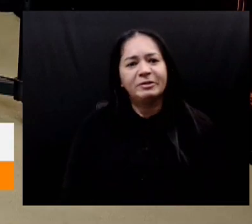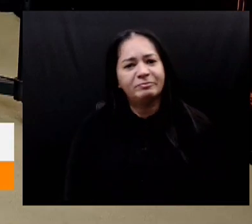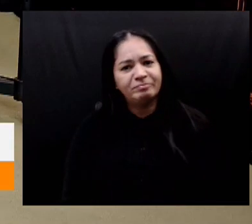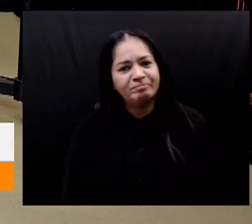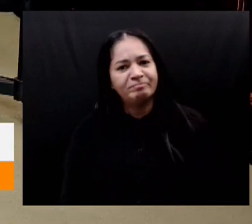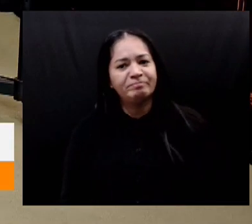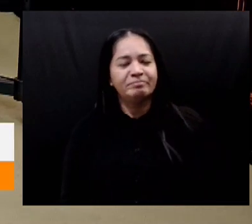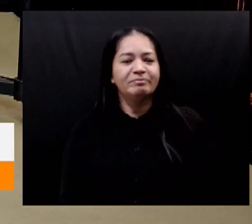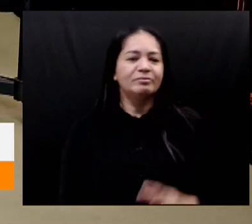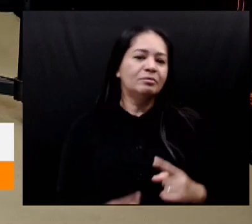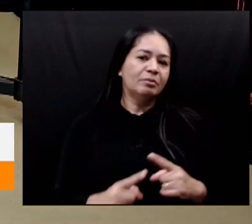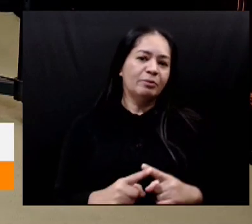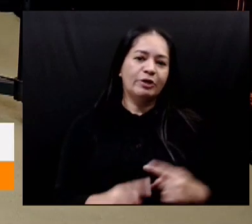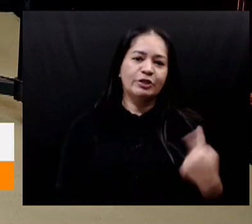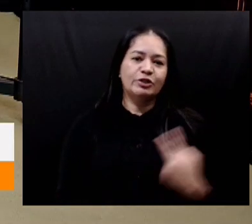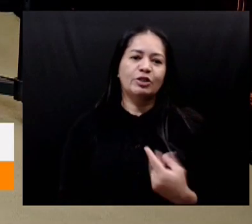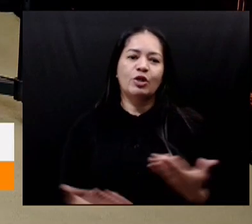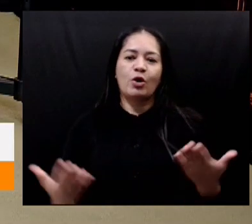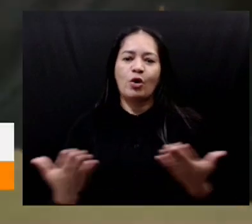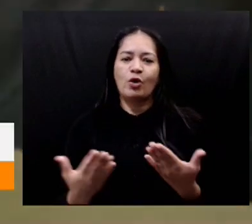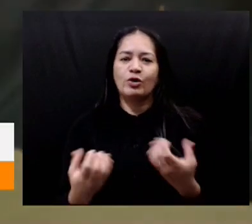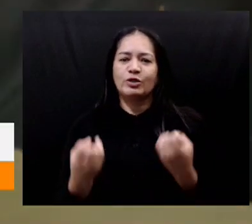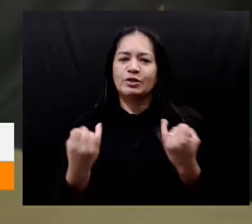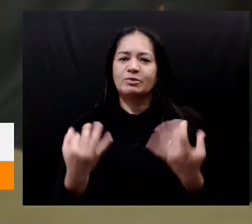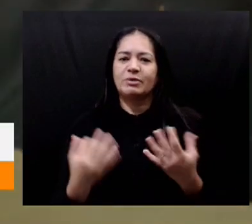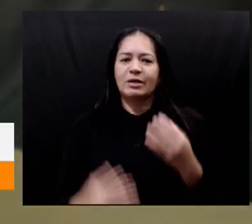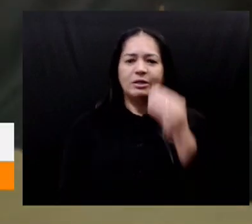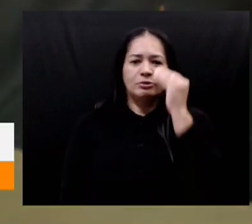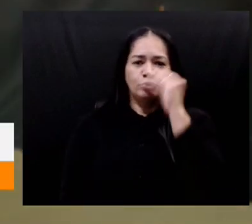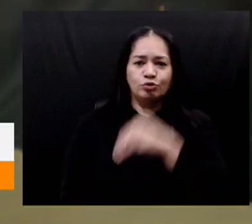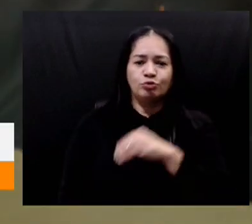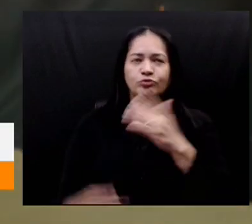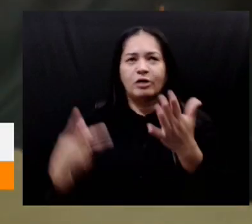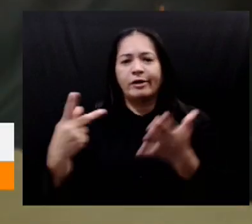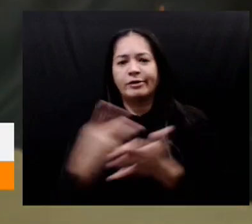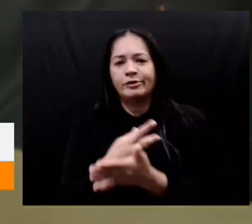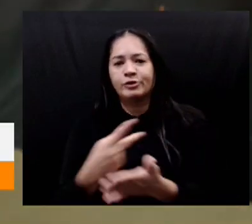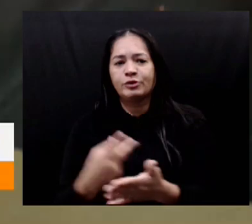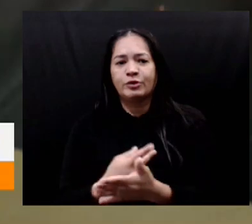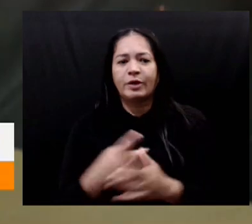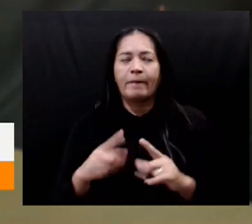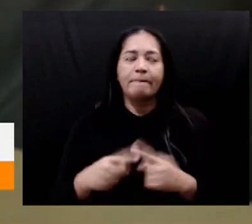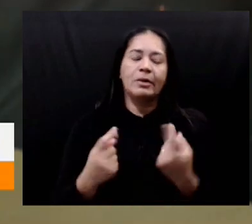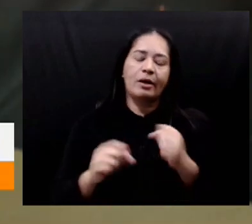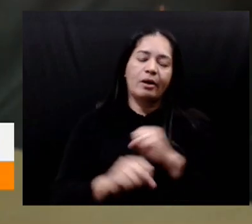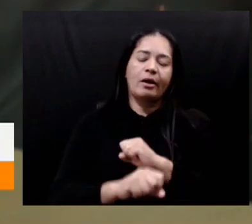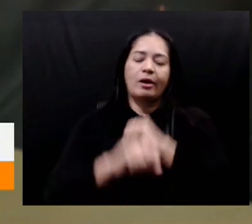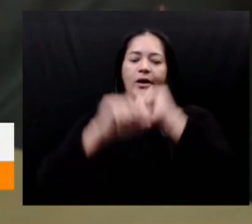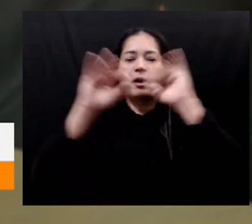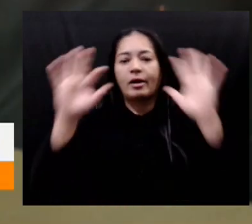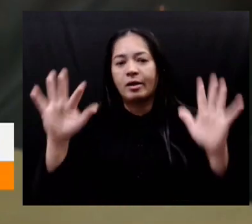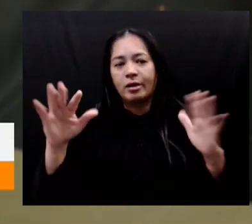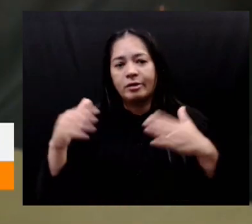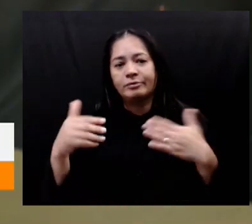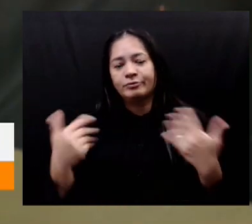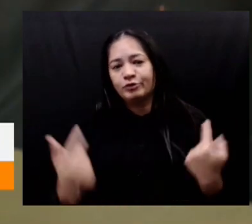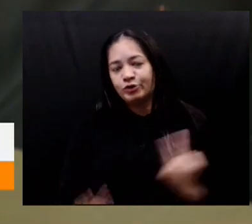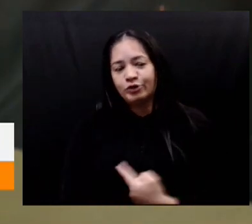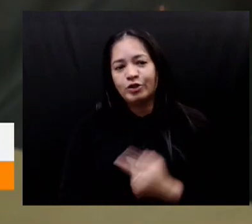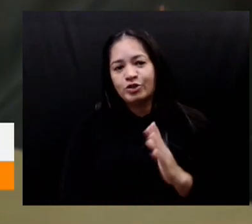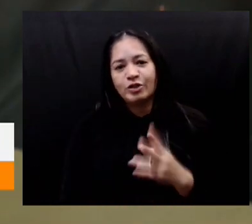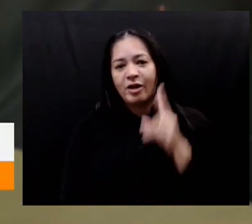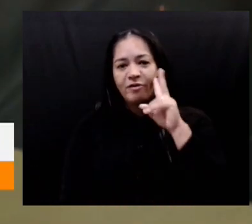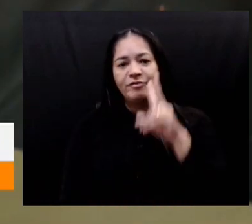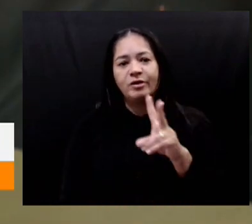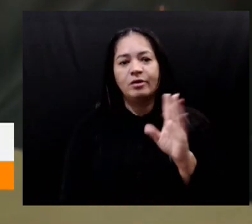gente está aqui falando dos fracassos, né, do medo de fracassar, mas claro que bom, a gente viu os exemplos que nós